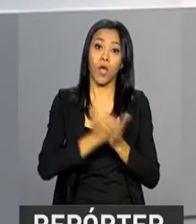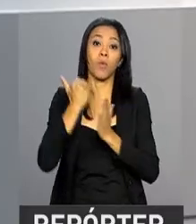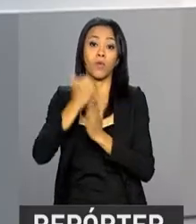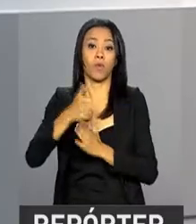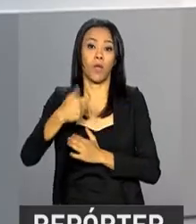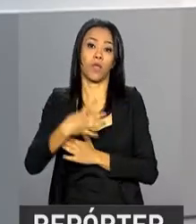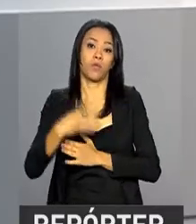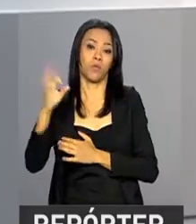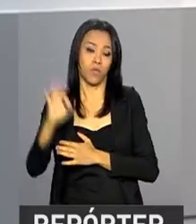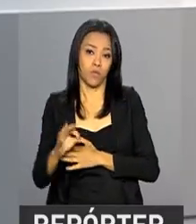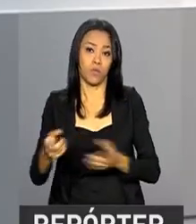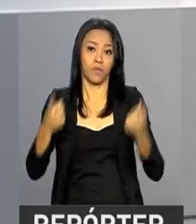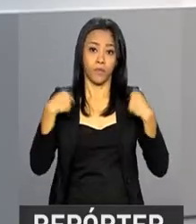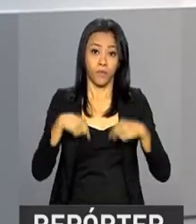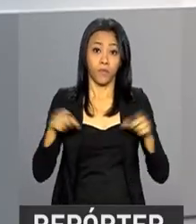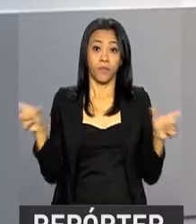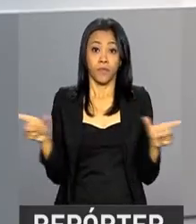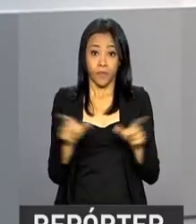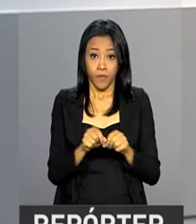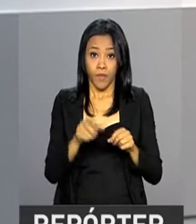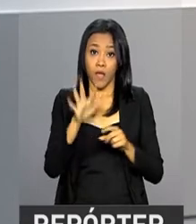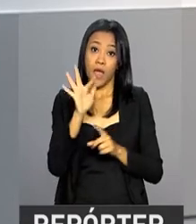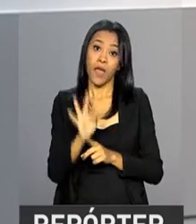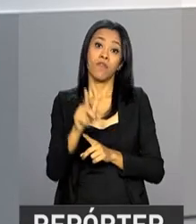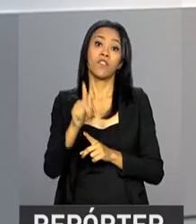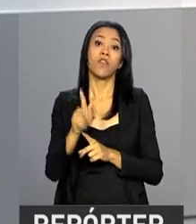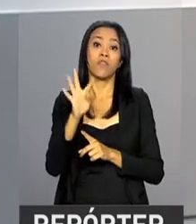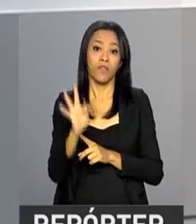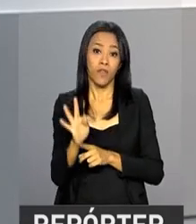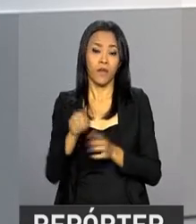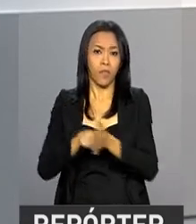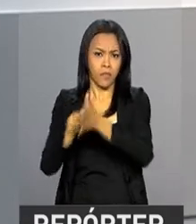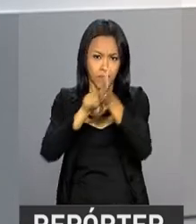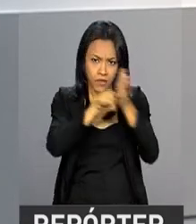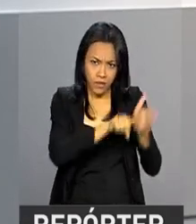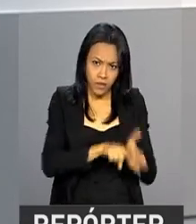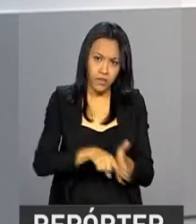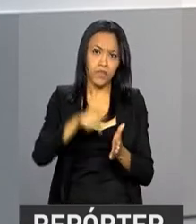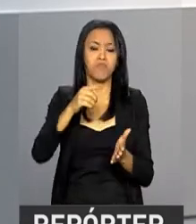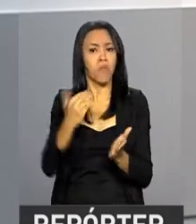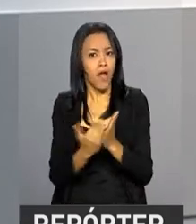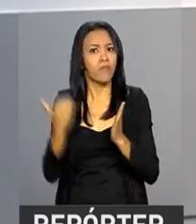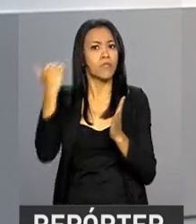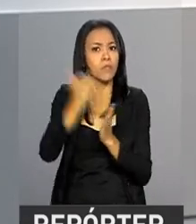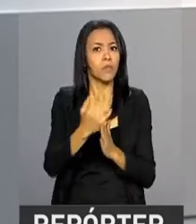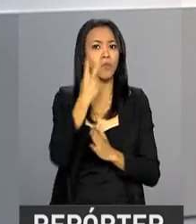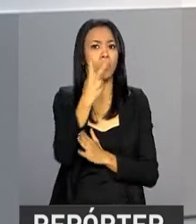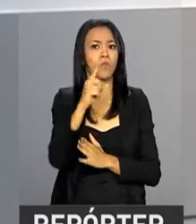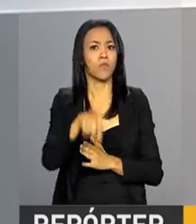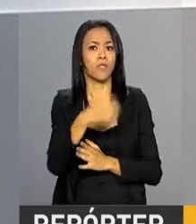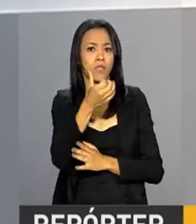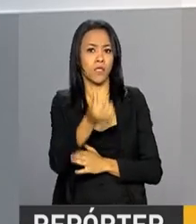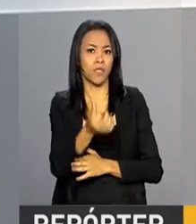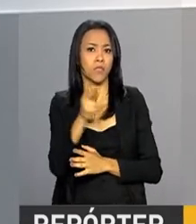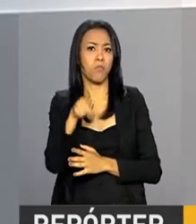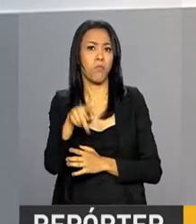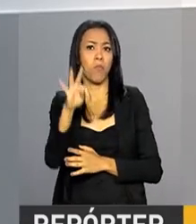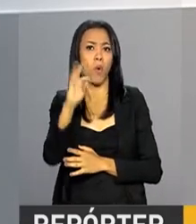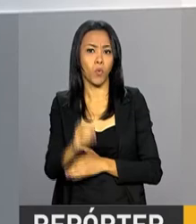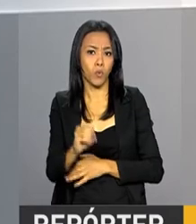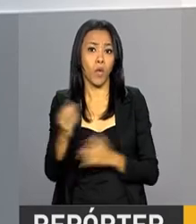O índice de confiança da indústria da Fundação Getúlio Vargas avançou 2,6 pontos em outubro. Passou para